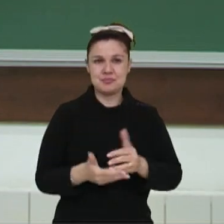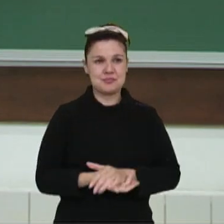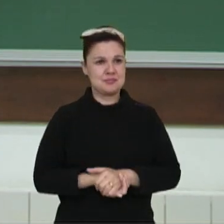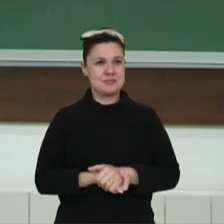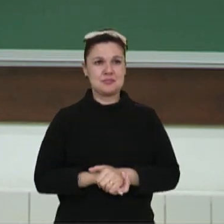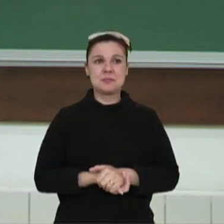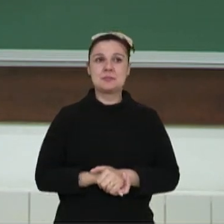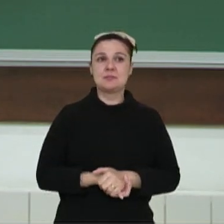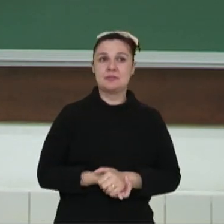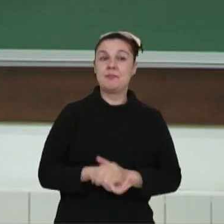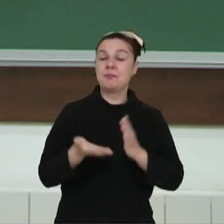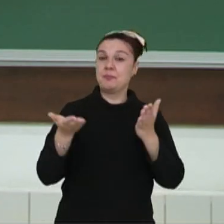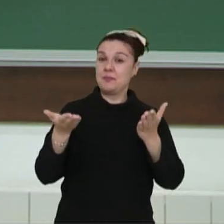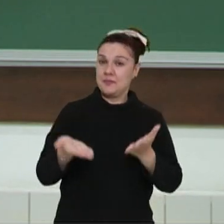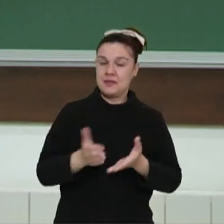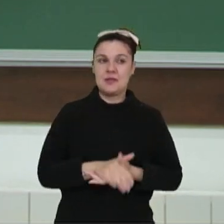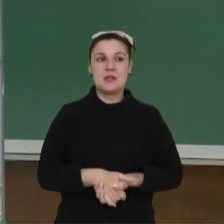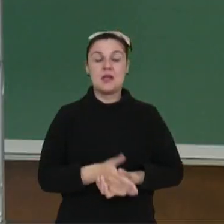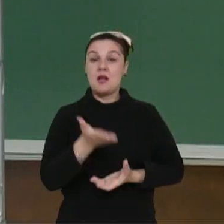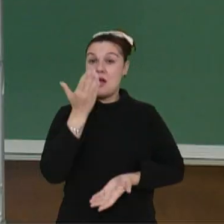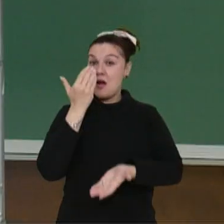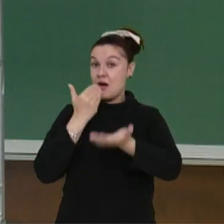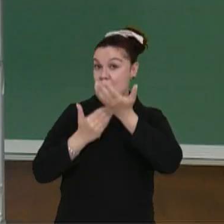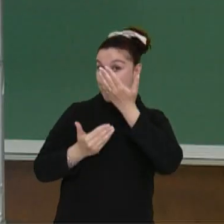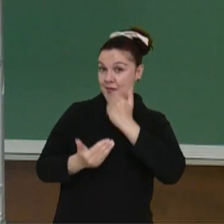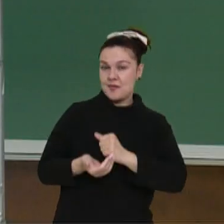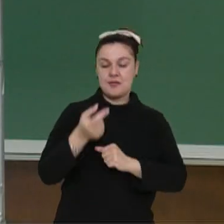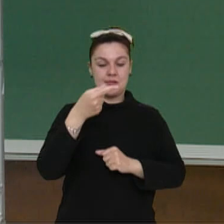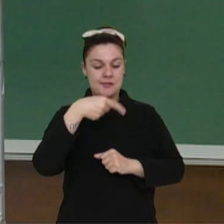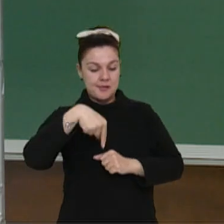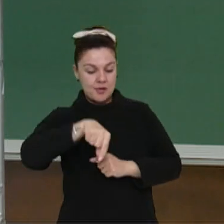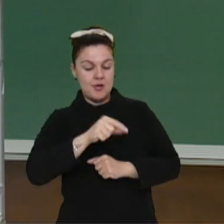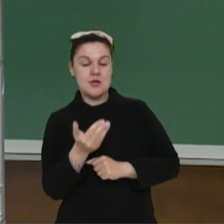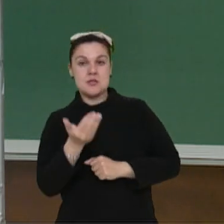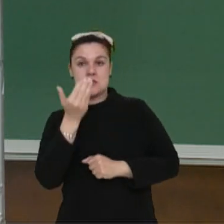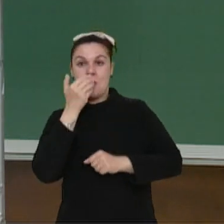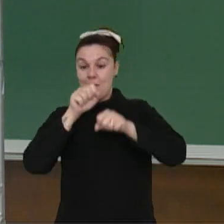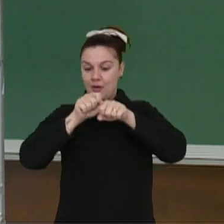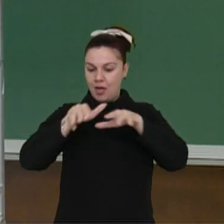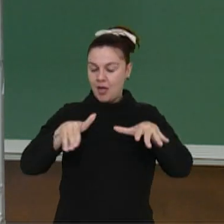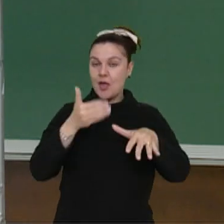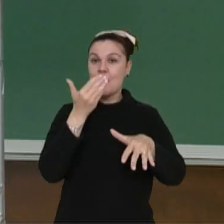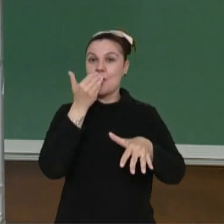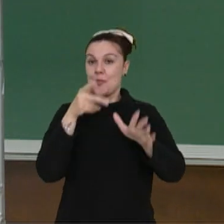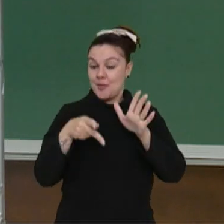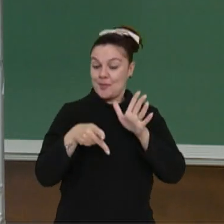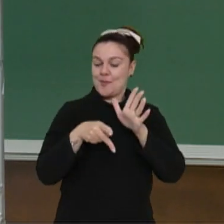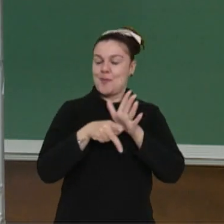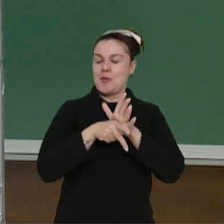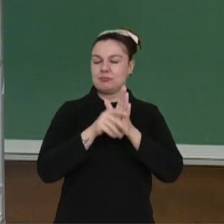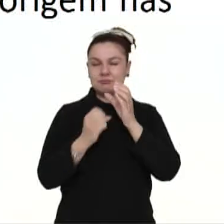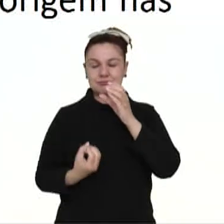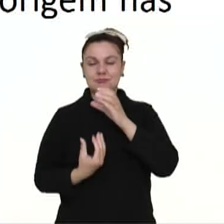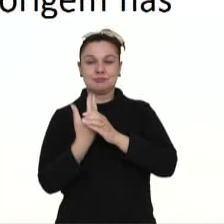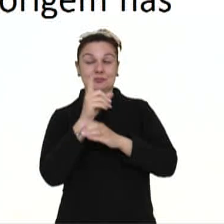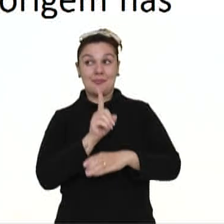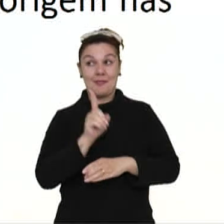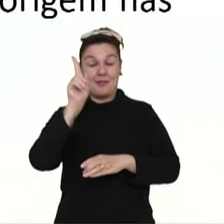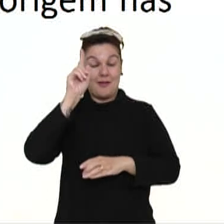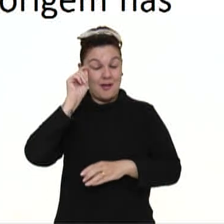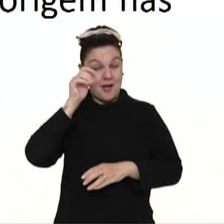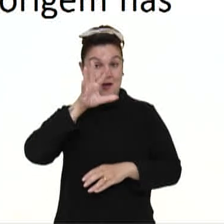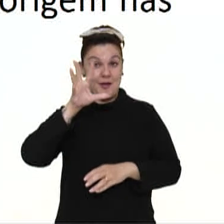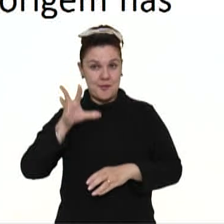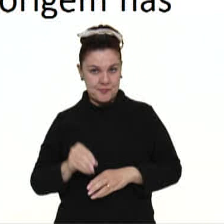coisa. Vamos lá. Culinária. Nossa culinária é repleta de pratos e ingredientes originários da cultura